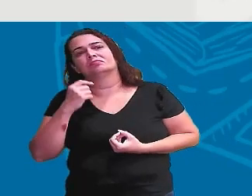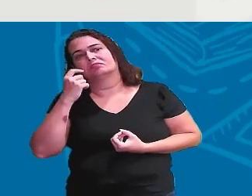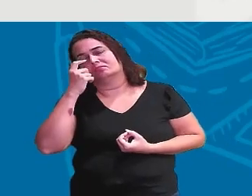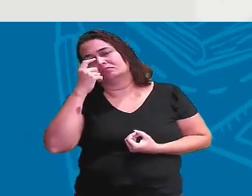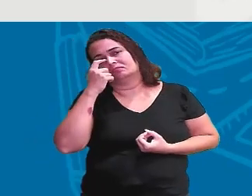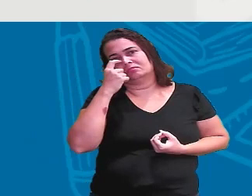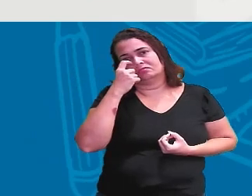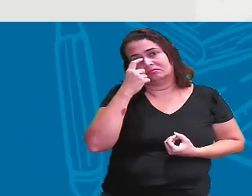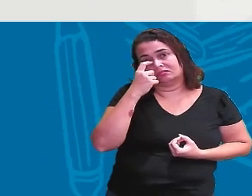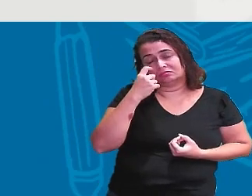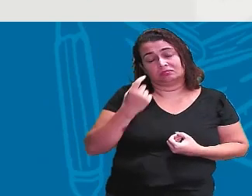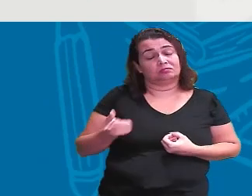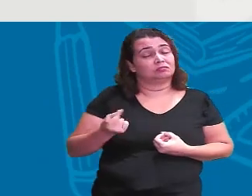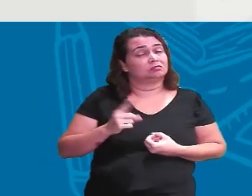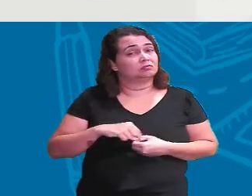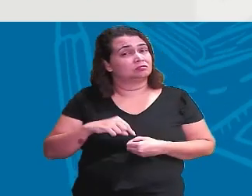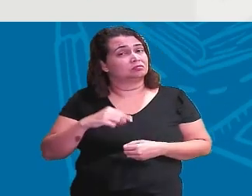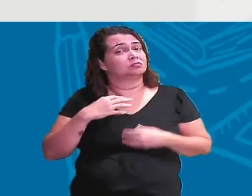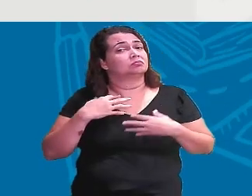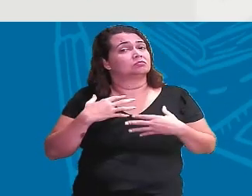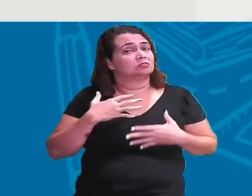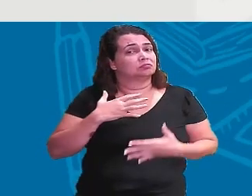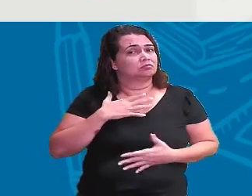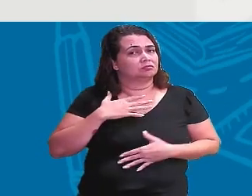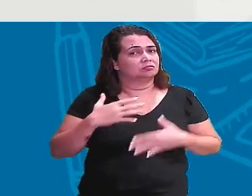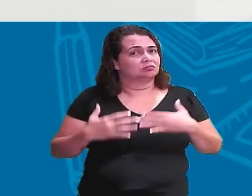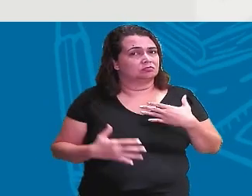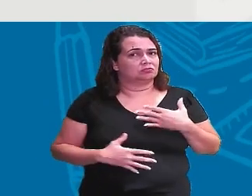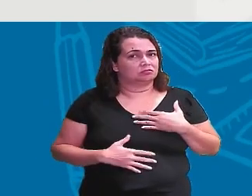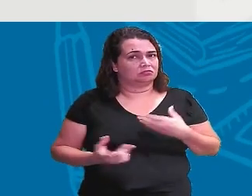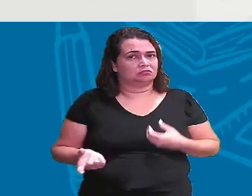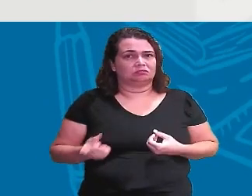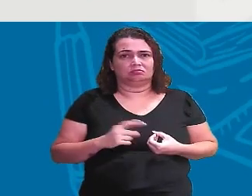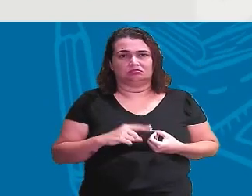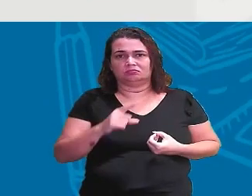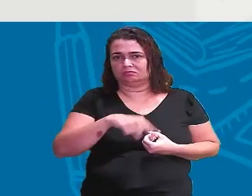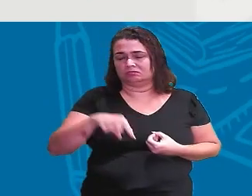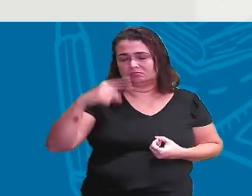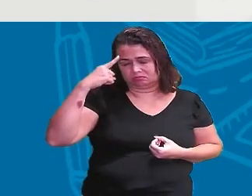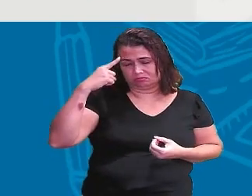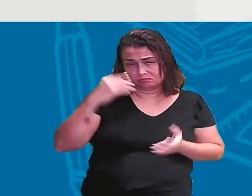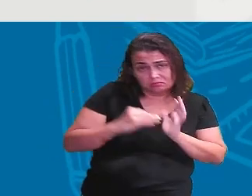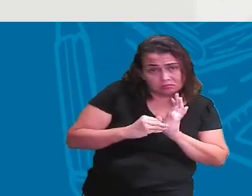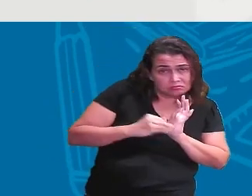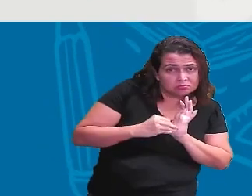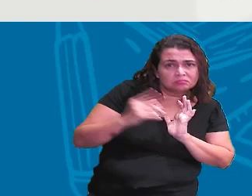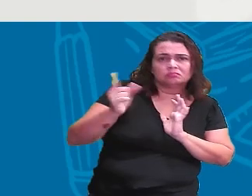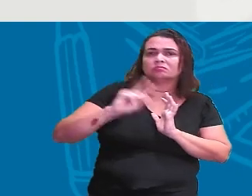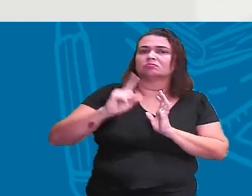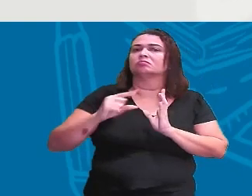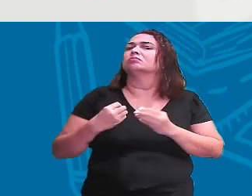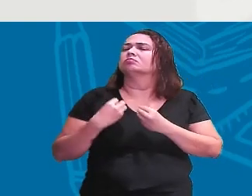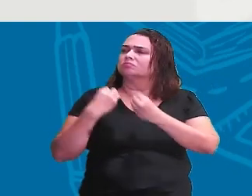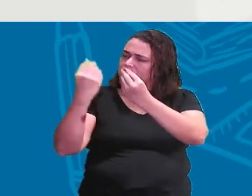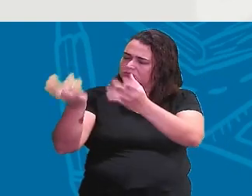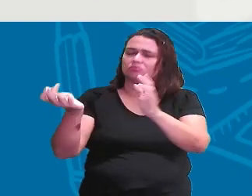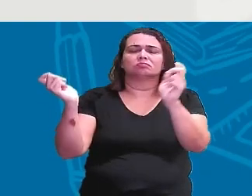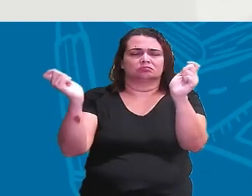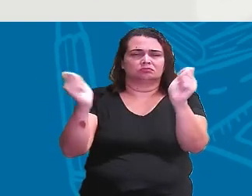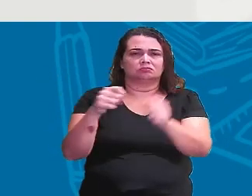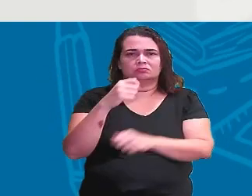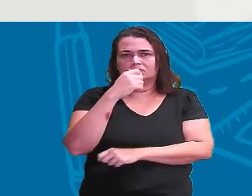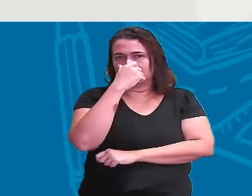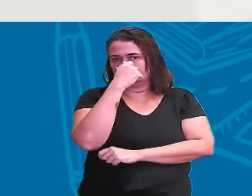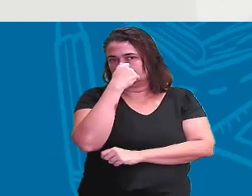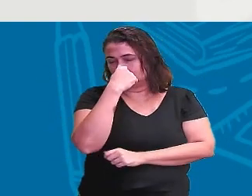digamos, reposto pelo nosso organismo, tá certo? Então, não vai fazer falta para a gente, tá certo, essa doação de sangue. Muito pelo